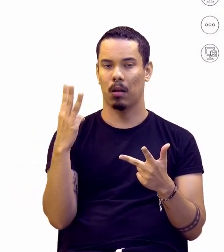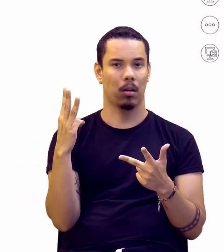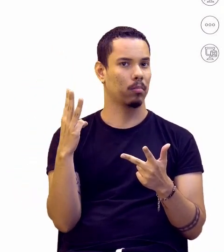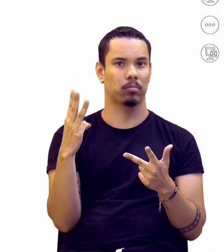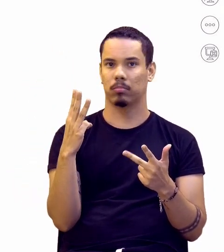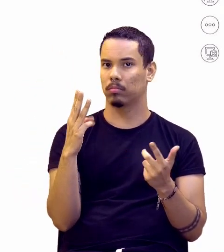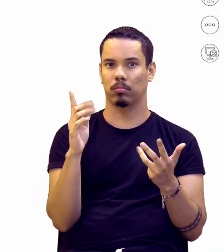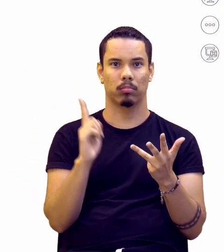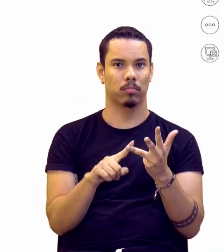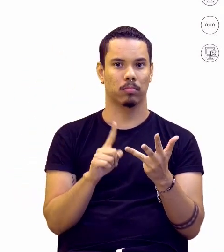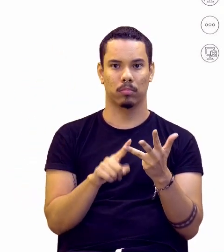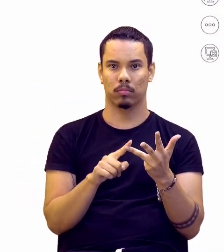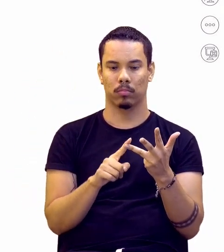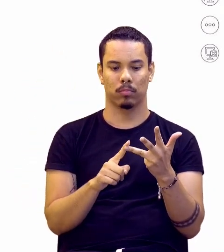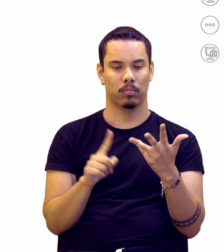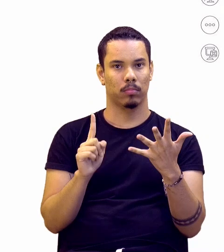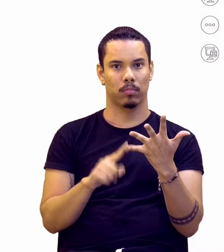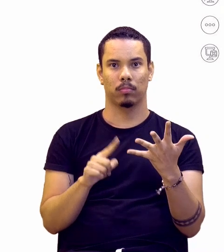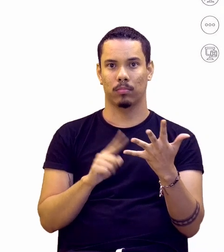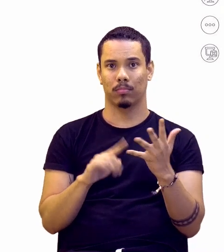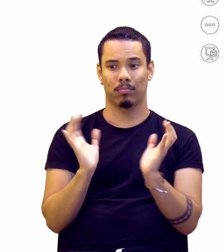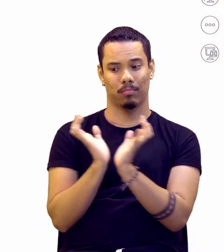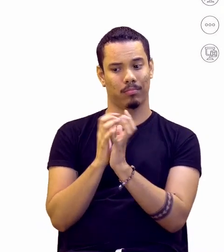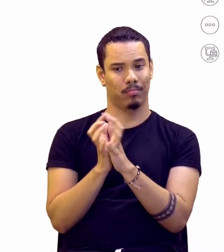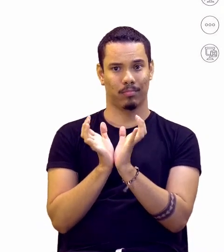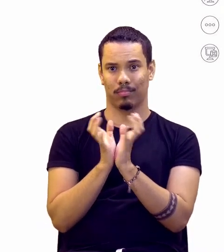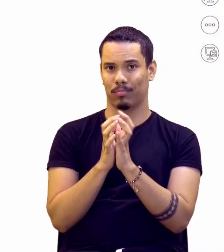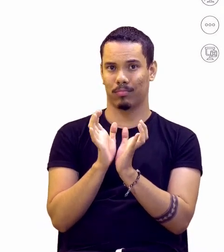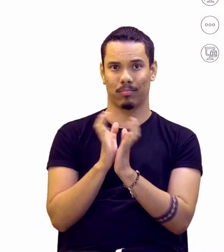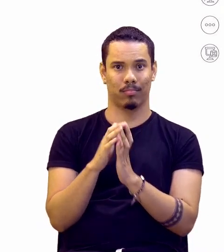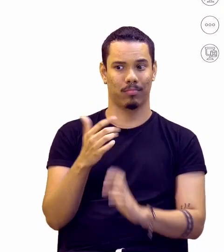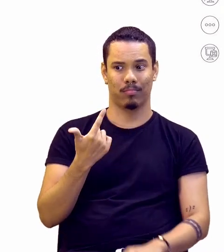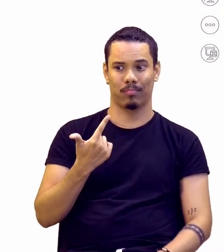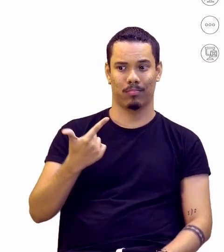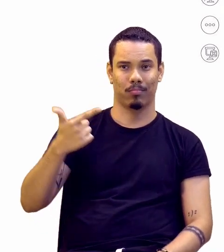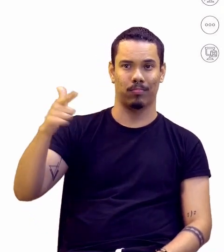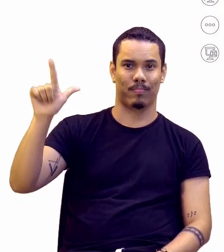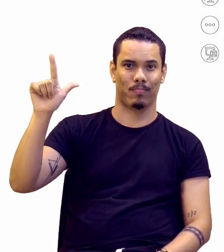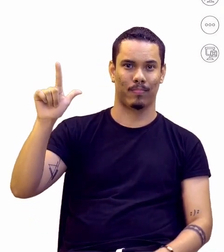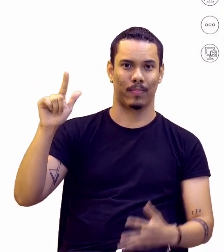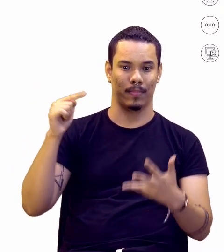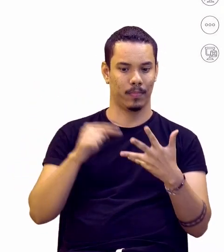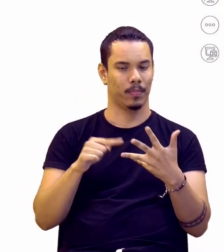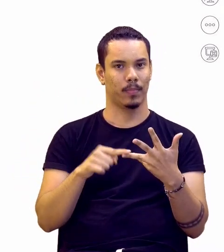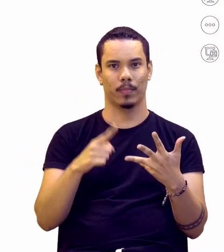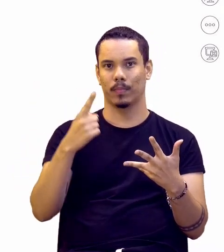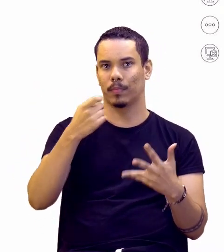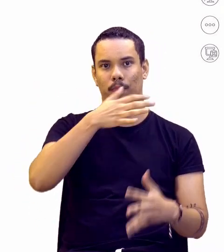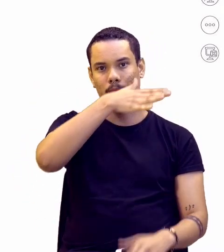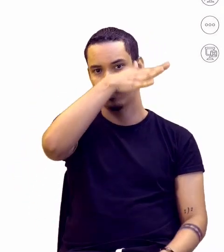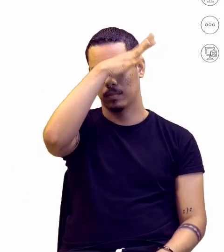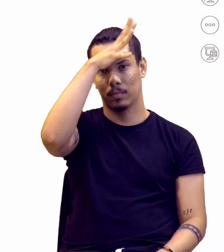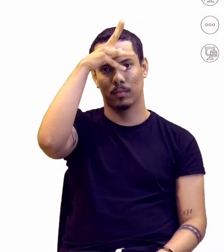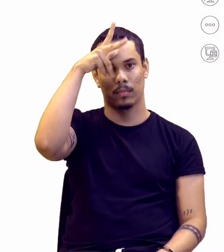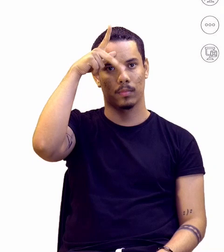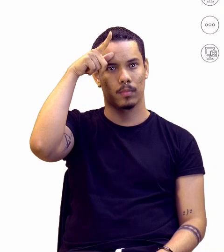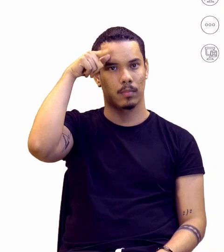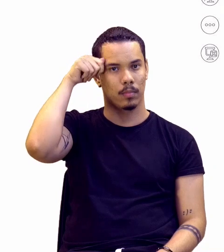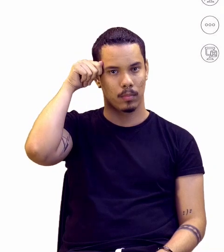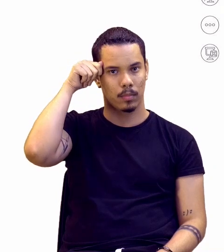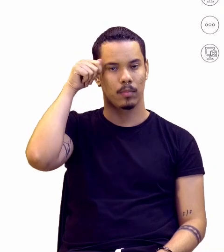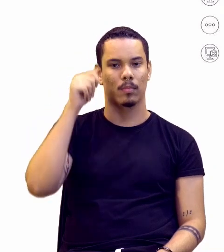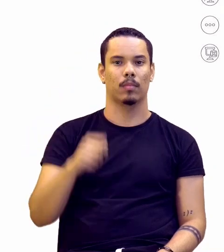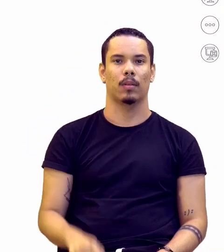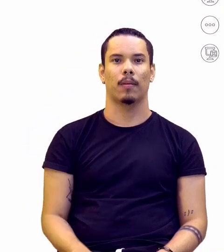Nordeste. Então, Pernambuco é lá na beira-mar. Essa aí podemos, então, dizer que para o nosso querido